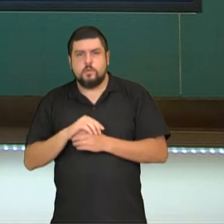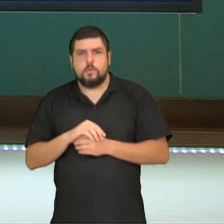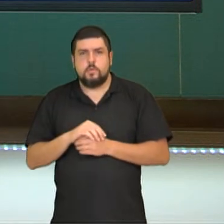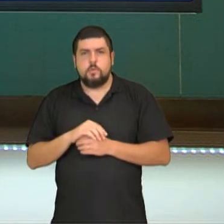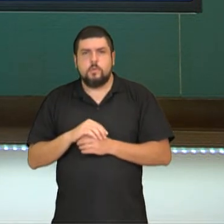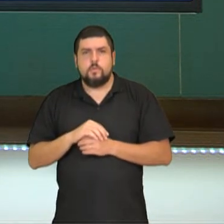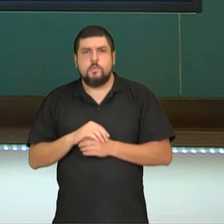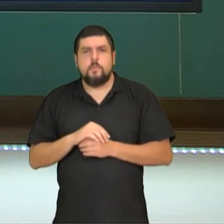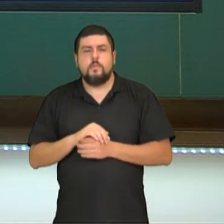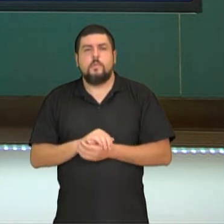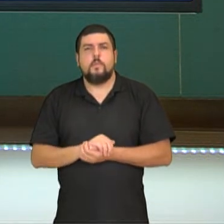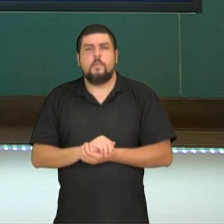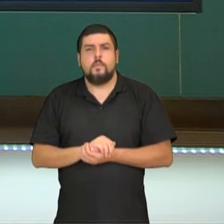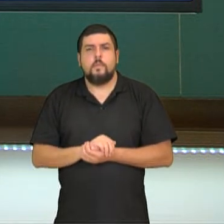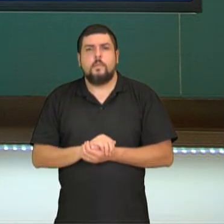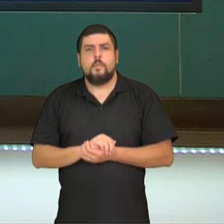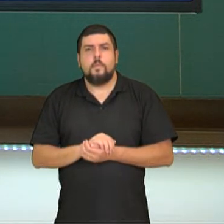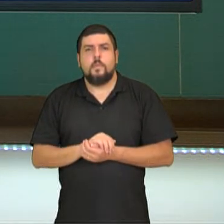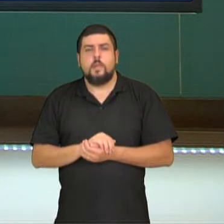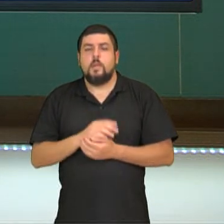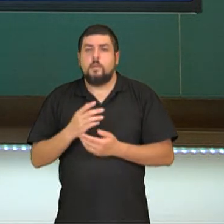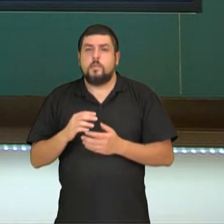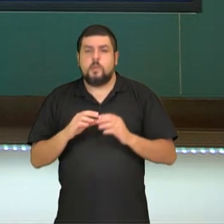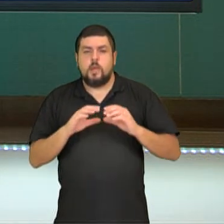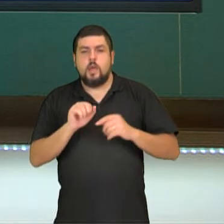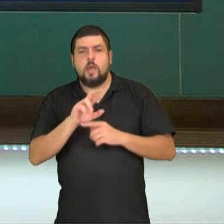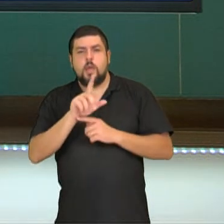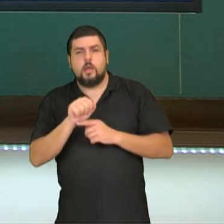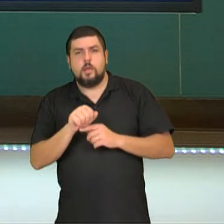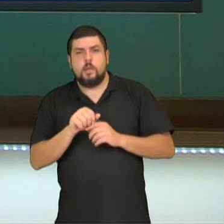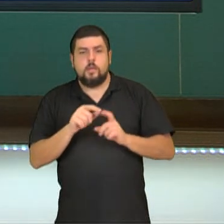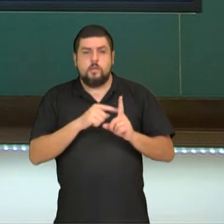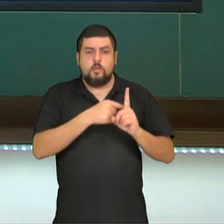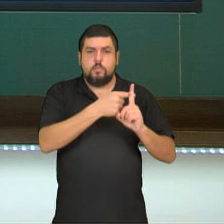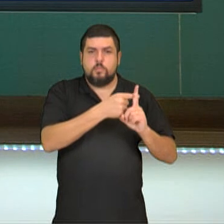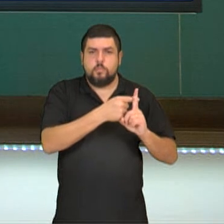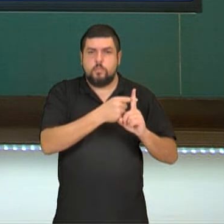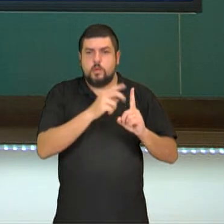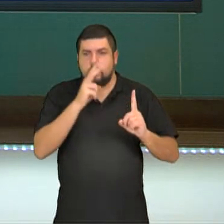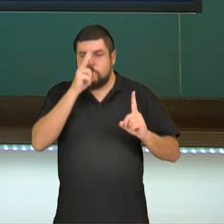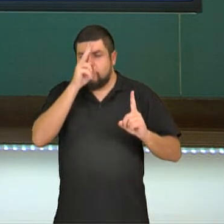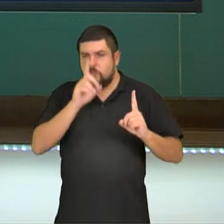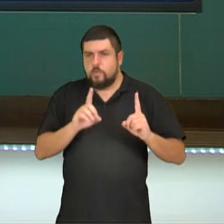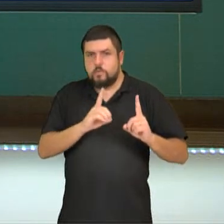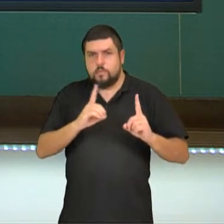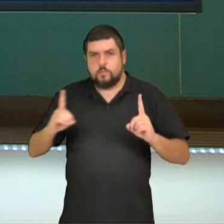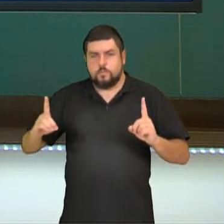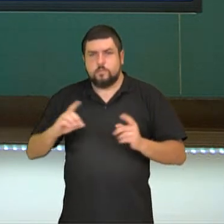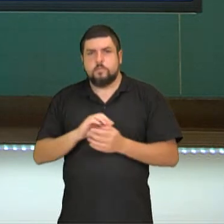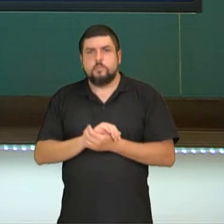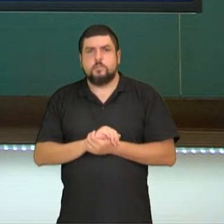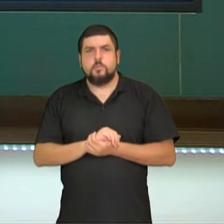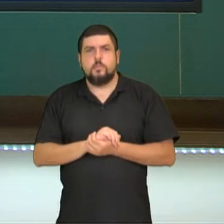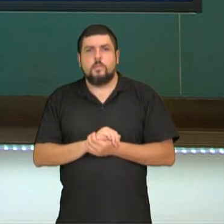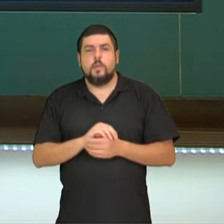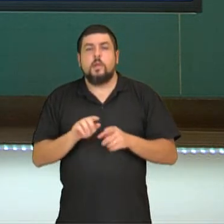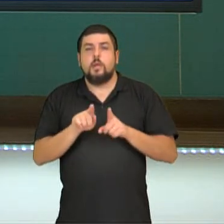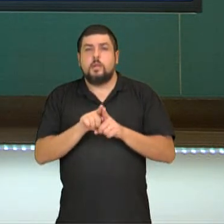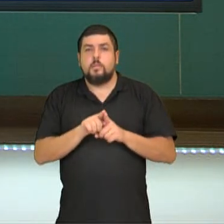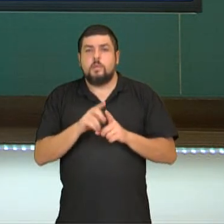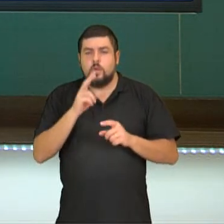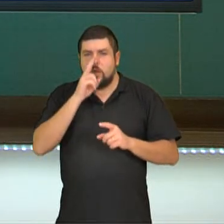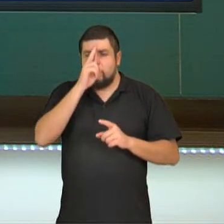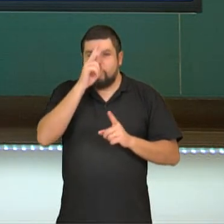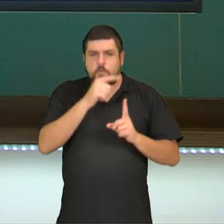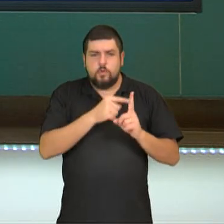esquerda, tá? Desde que a carga seja positiva da fonte de campo. Mesma coisa, a fonte de campo é positiva,